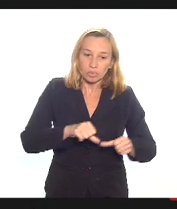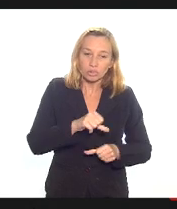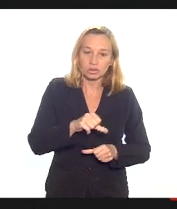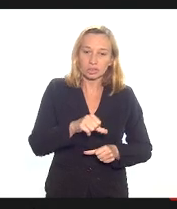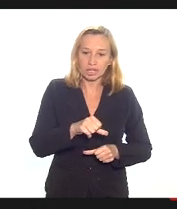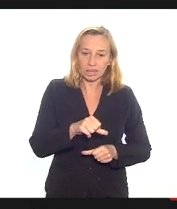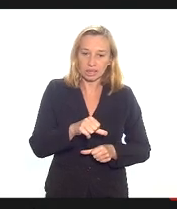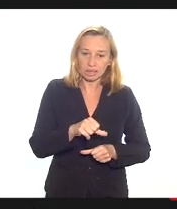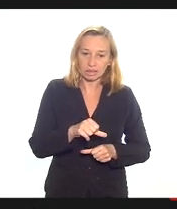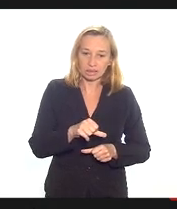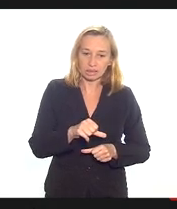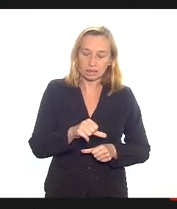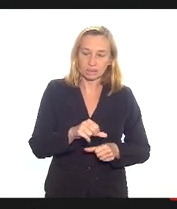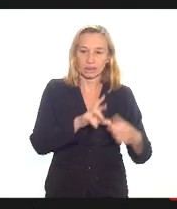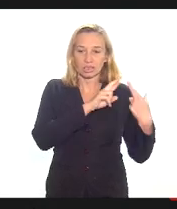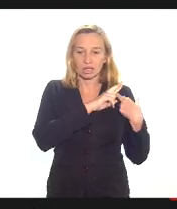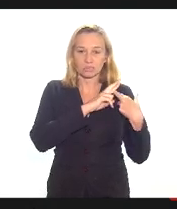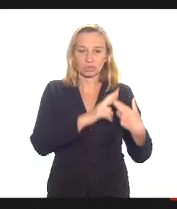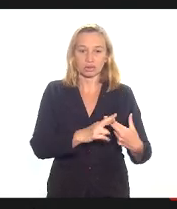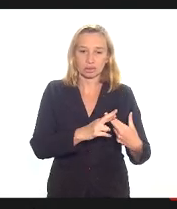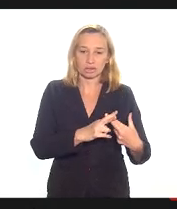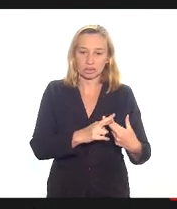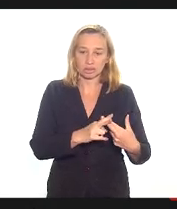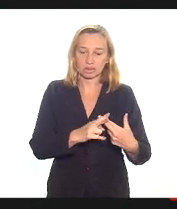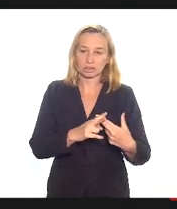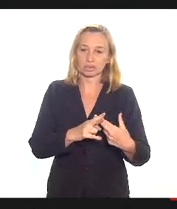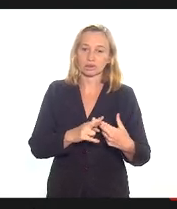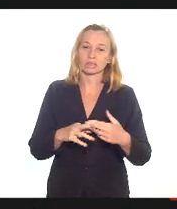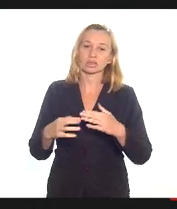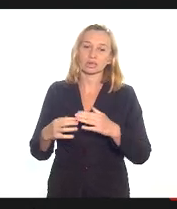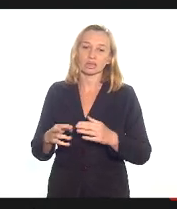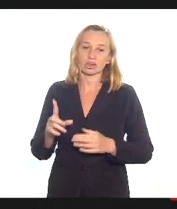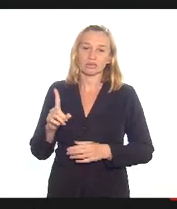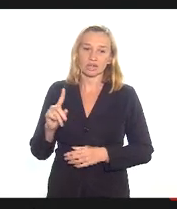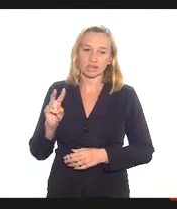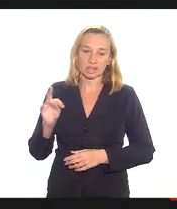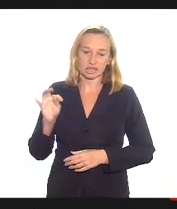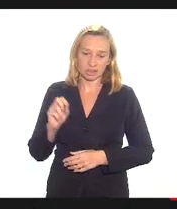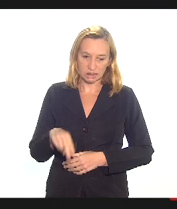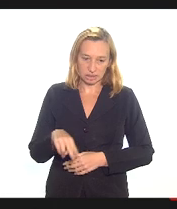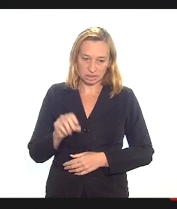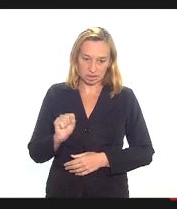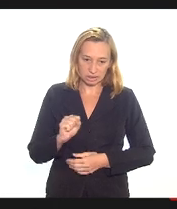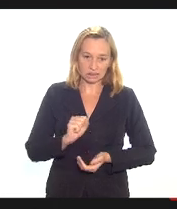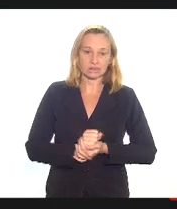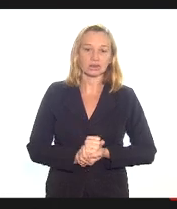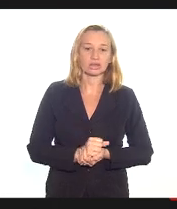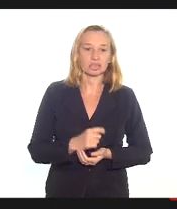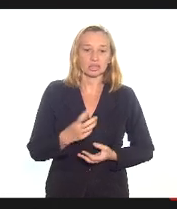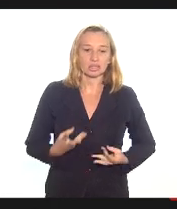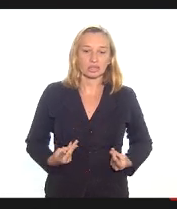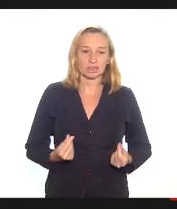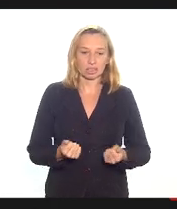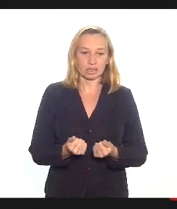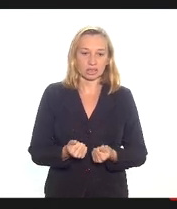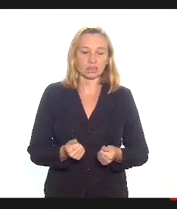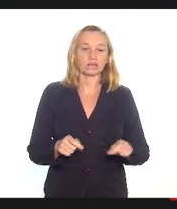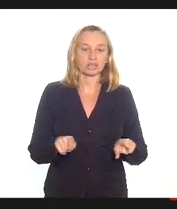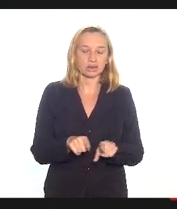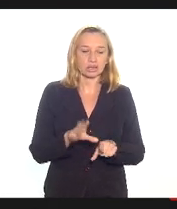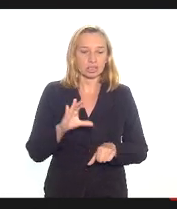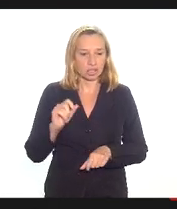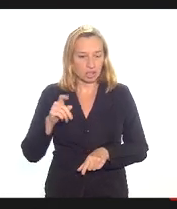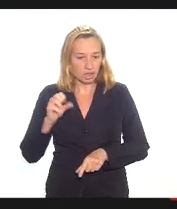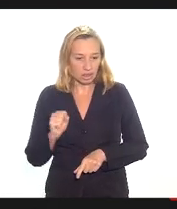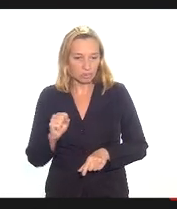ser 100% responsabilidade do novo entrante. A gente tem gastos na operação de campos, royalties